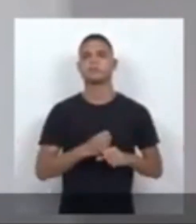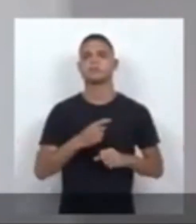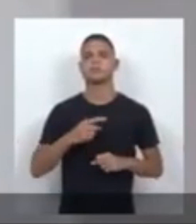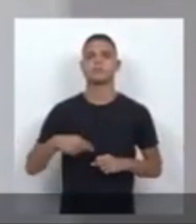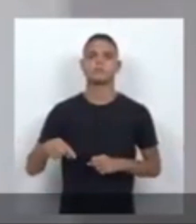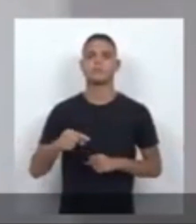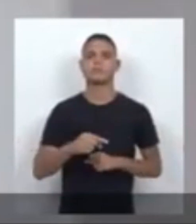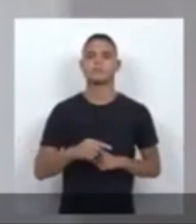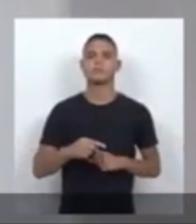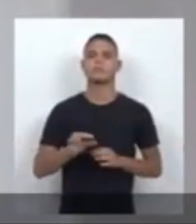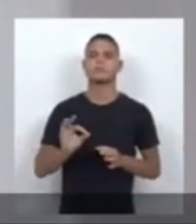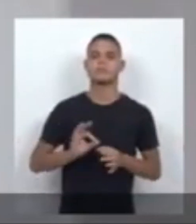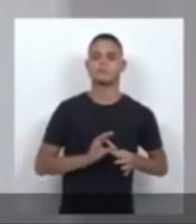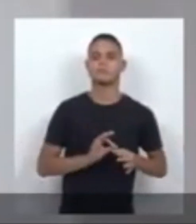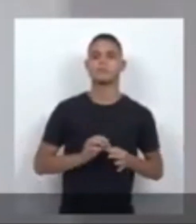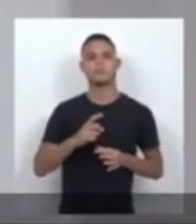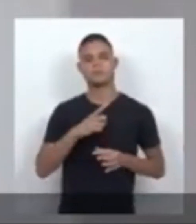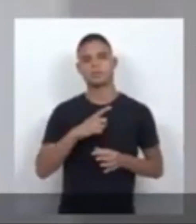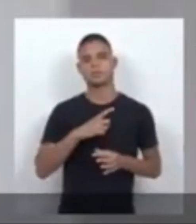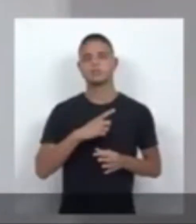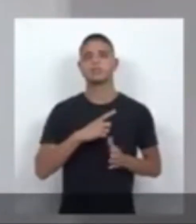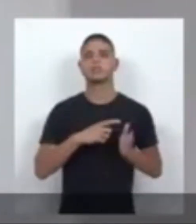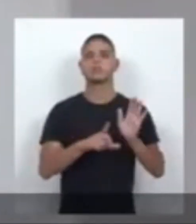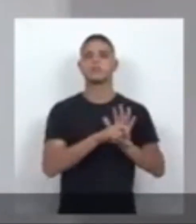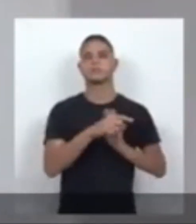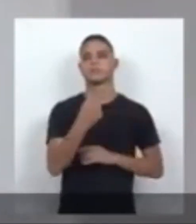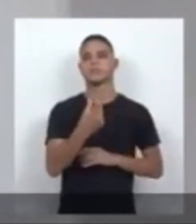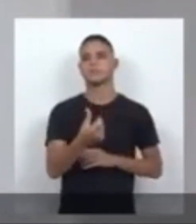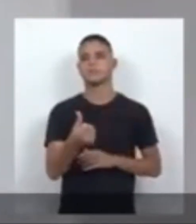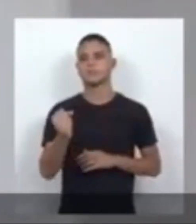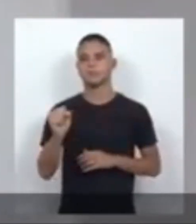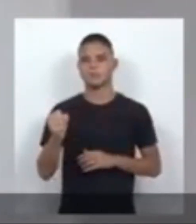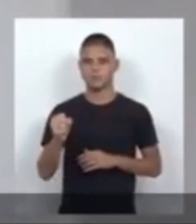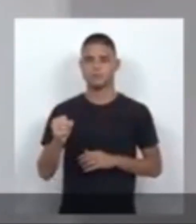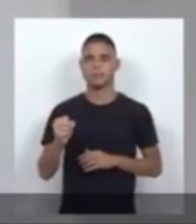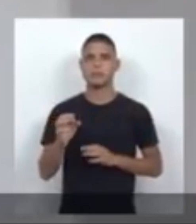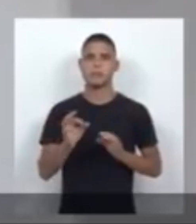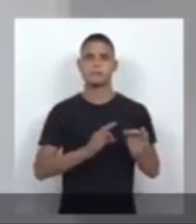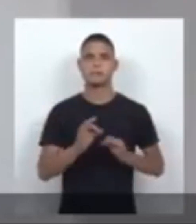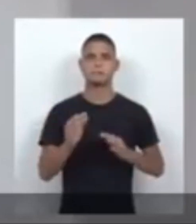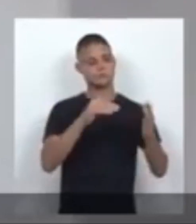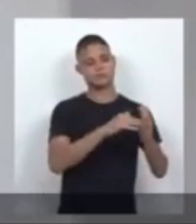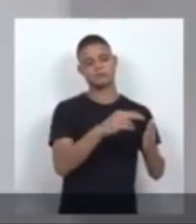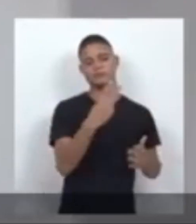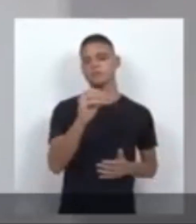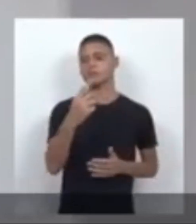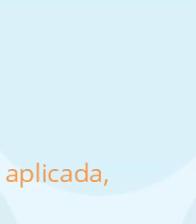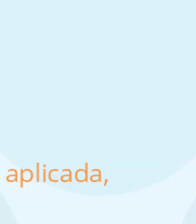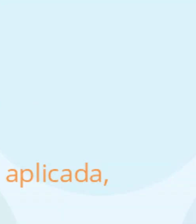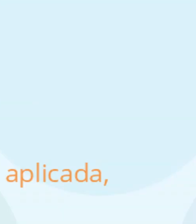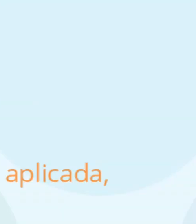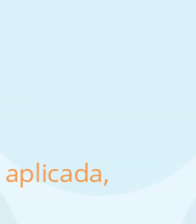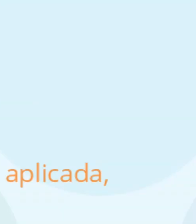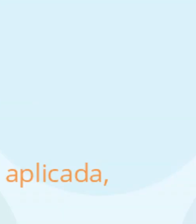Resolução 68, conforme eu disse, da mesma forma que nós fizemos até 2019. Pode iniciar, por